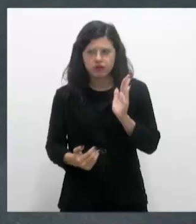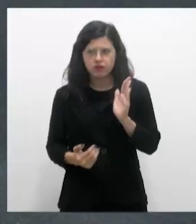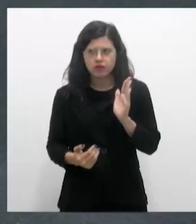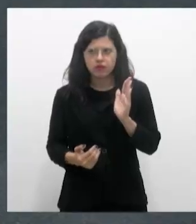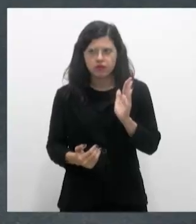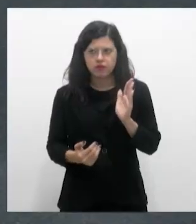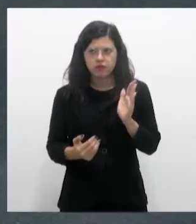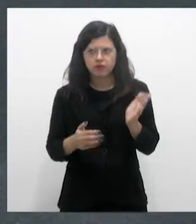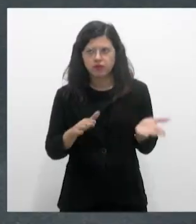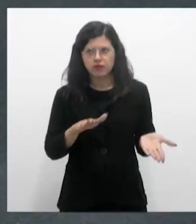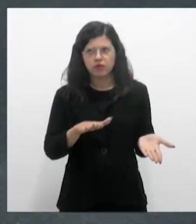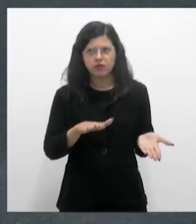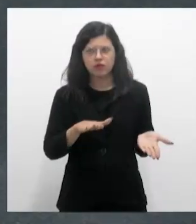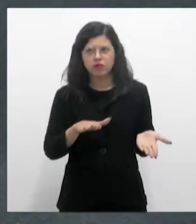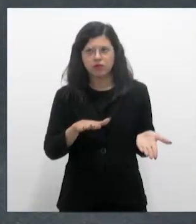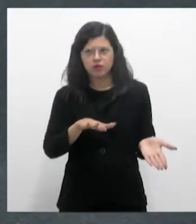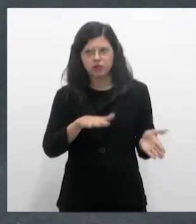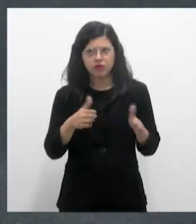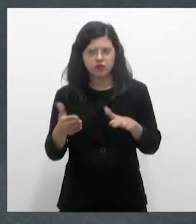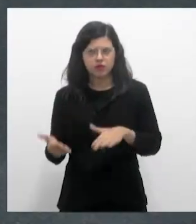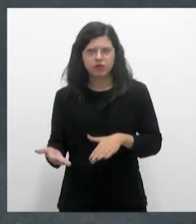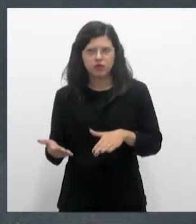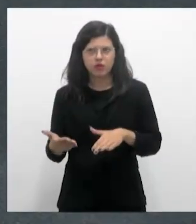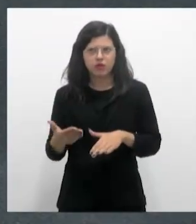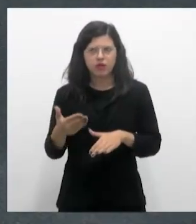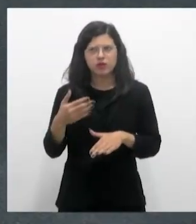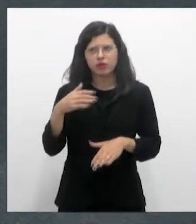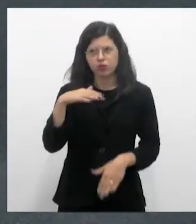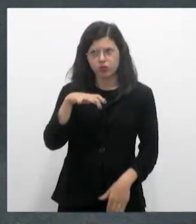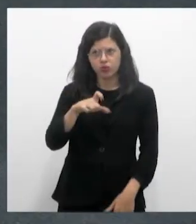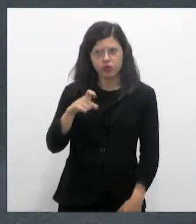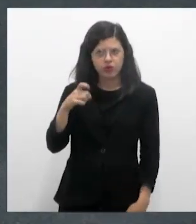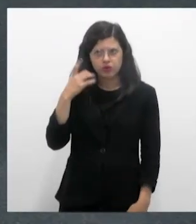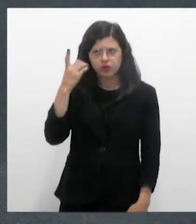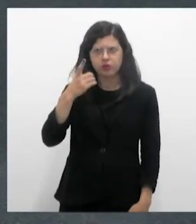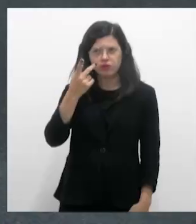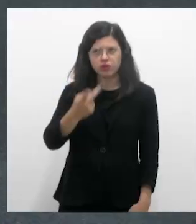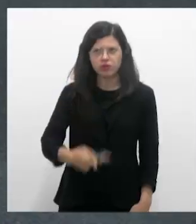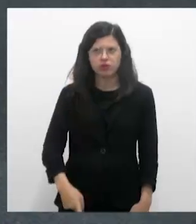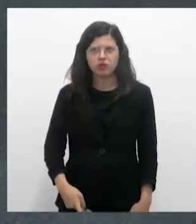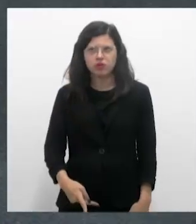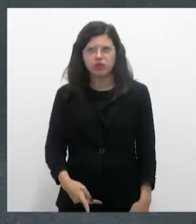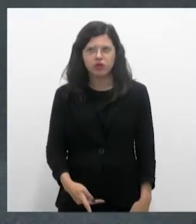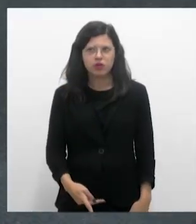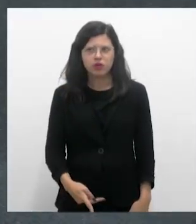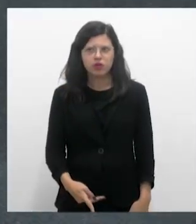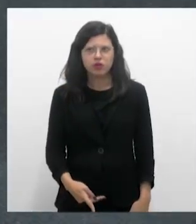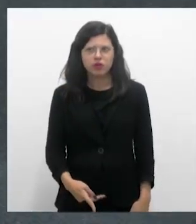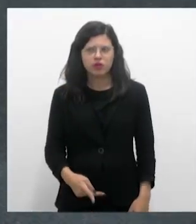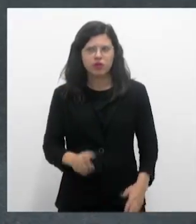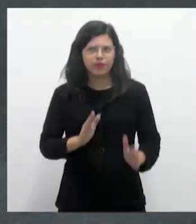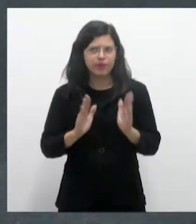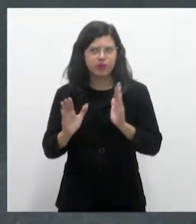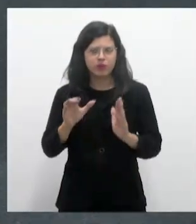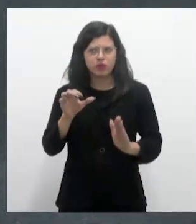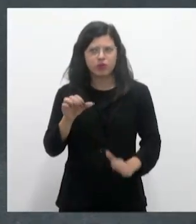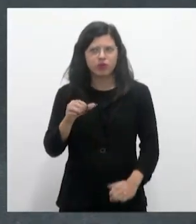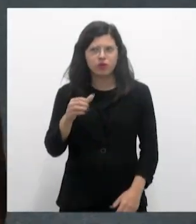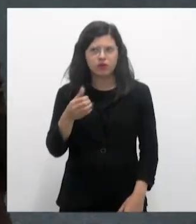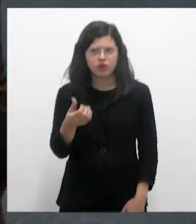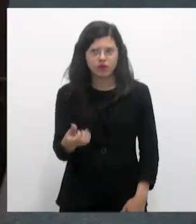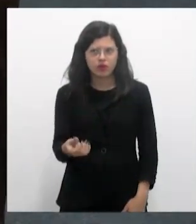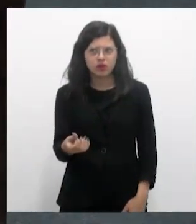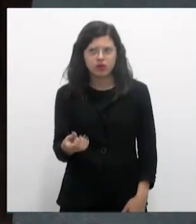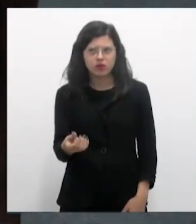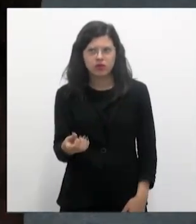o falecimento de um ex-deputado dessa casa, no período 96, 97, por